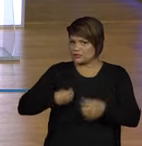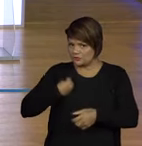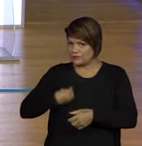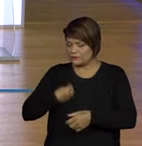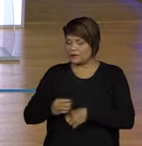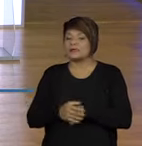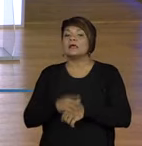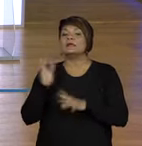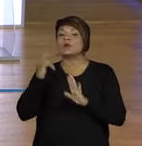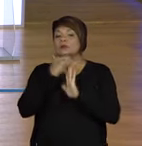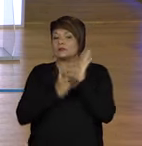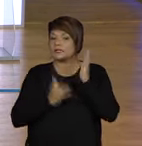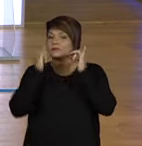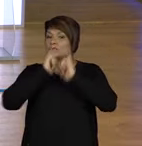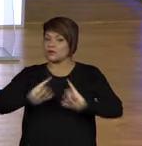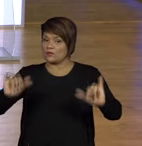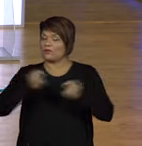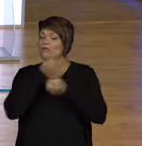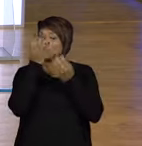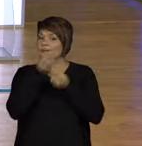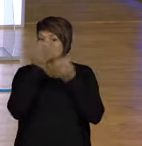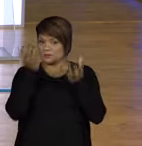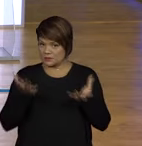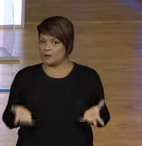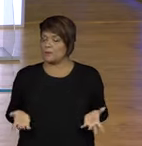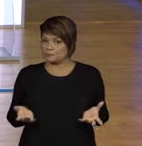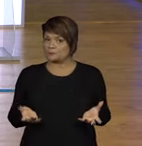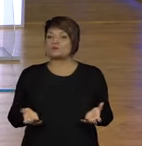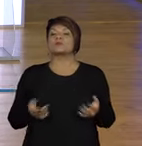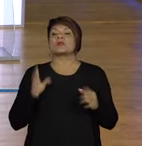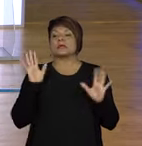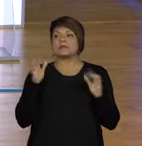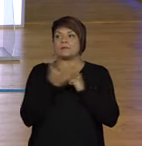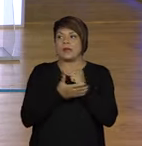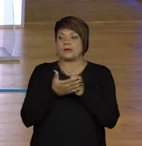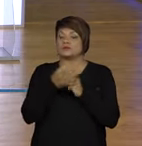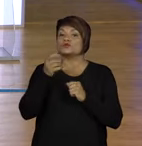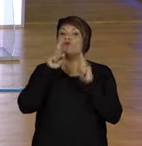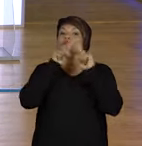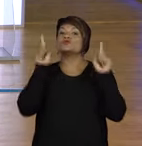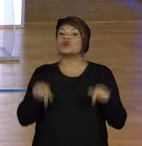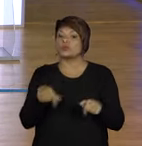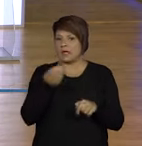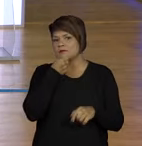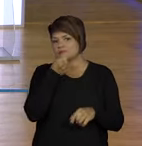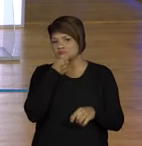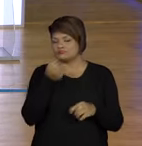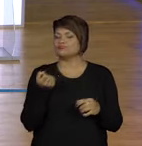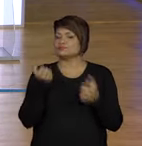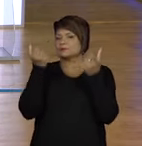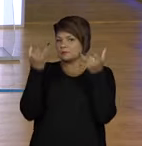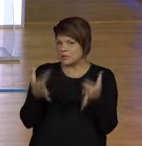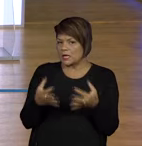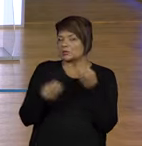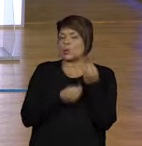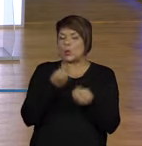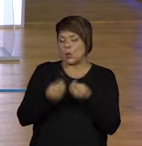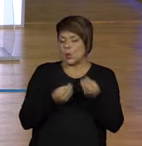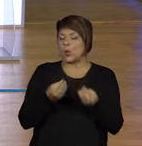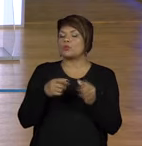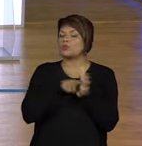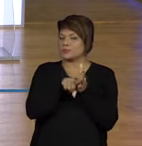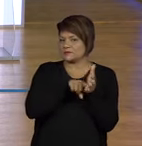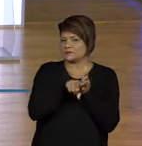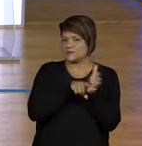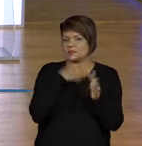texto informativo com base na entrevista de um funcionário que trabalha no IBGE. E que estava ensinando como fazer pesquisas.